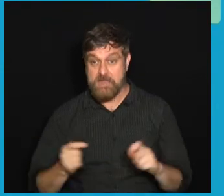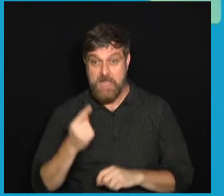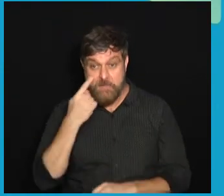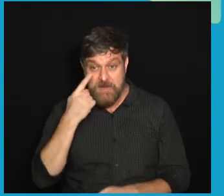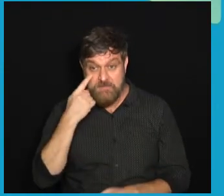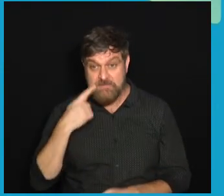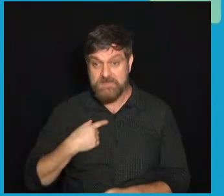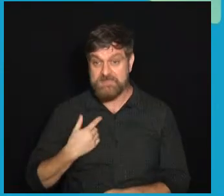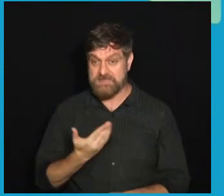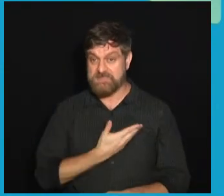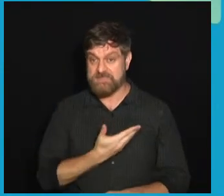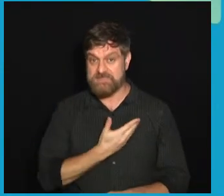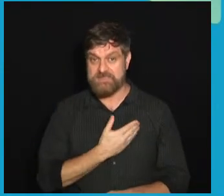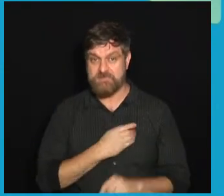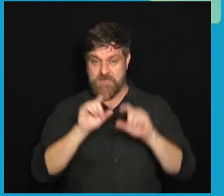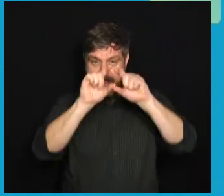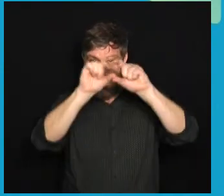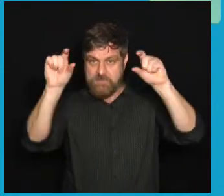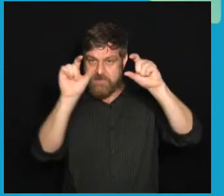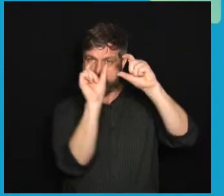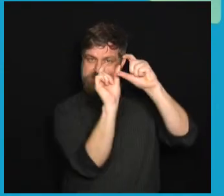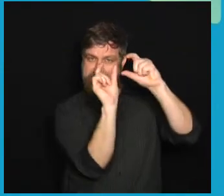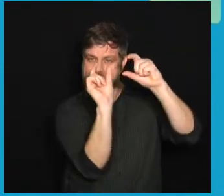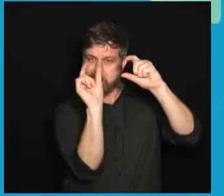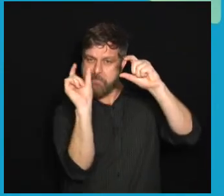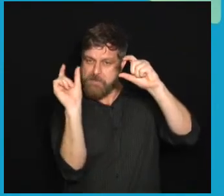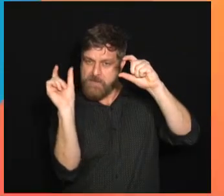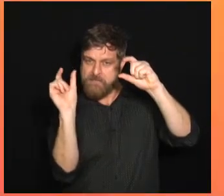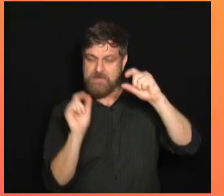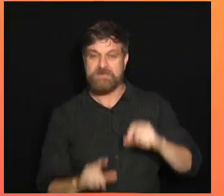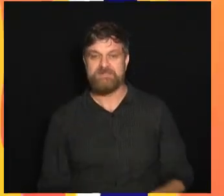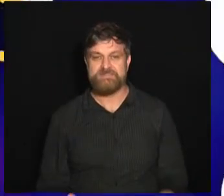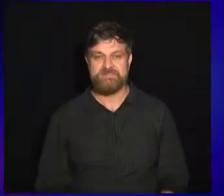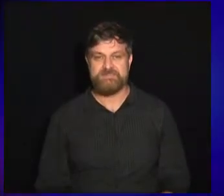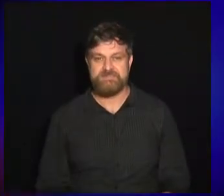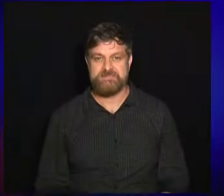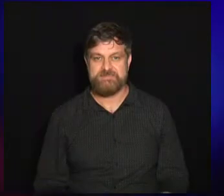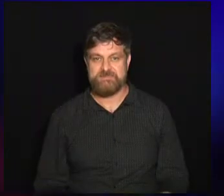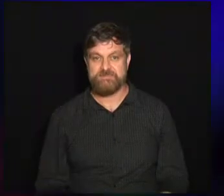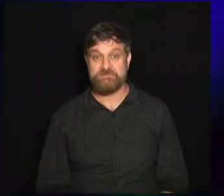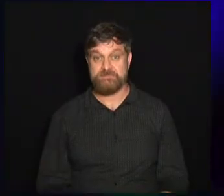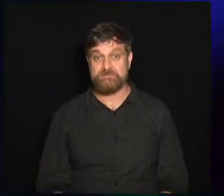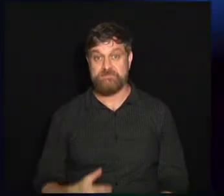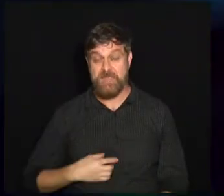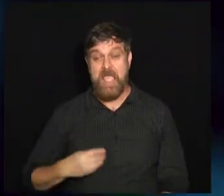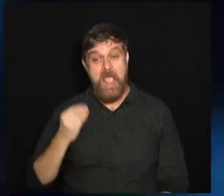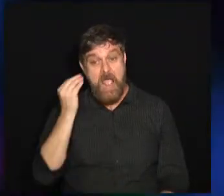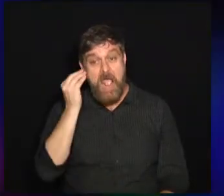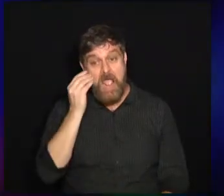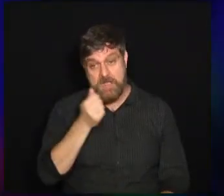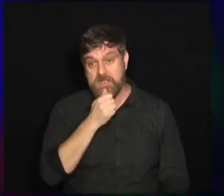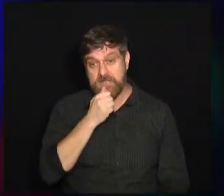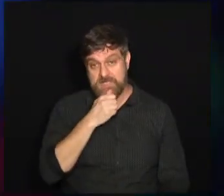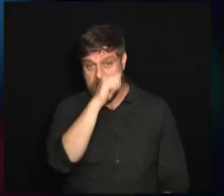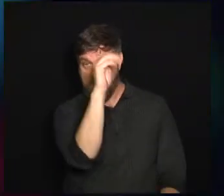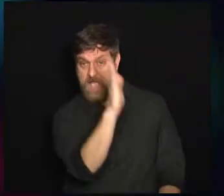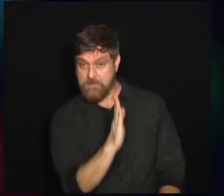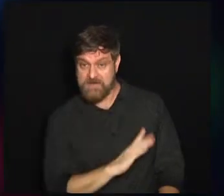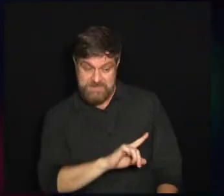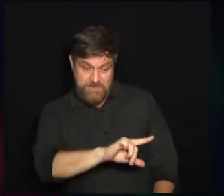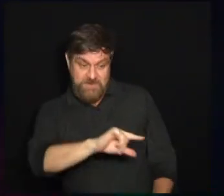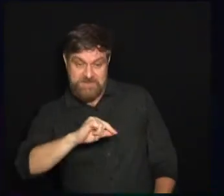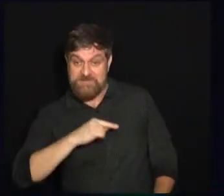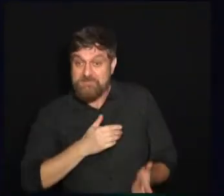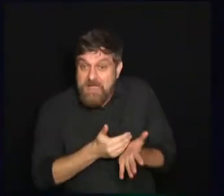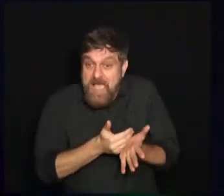dos seus amigos no topo da sua página inicial. O recurso ainda está em fase de teste e o Brasil foi o país escolhido